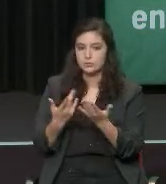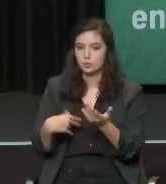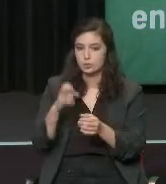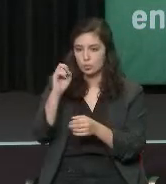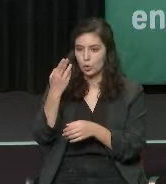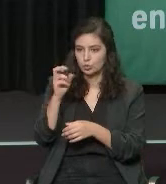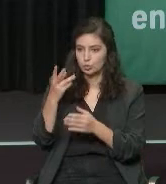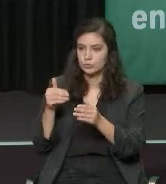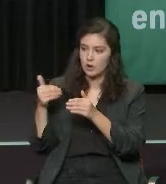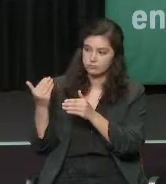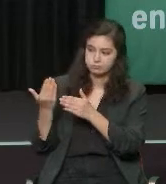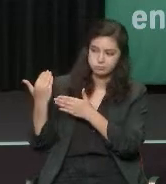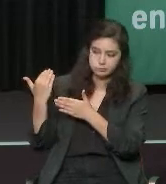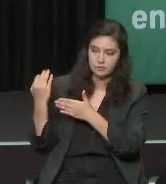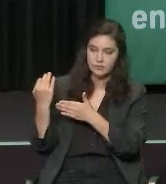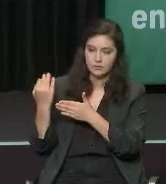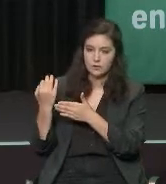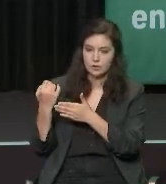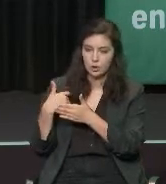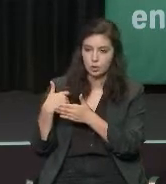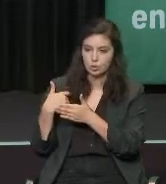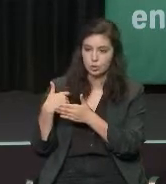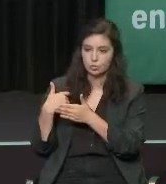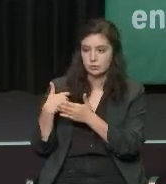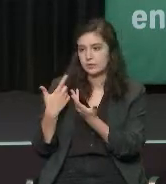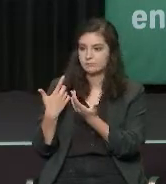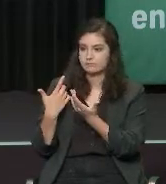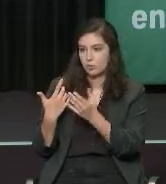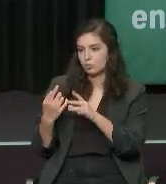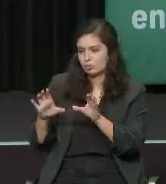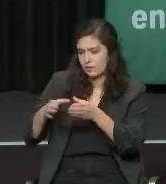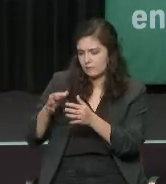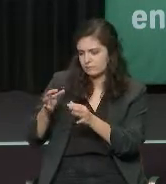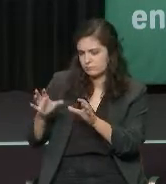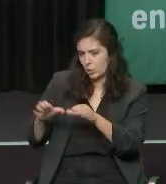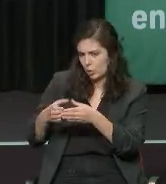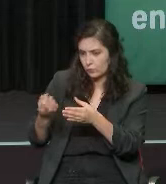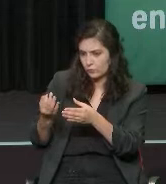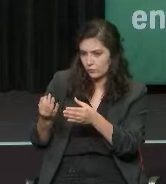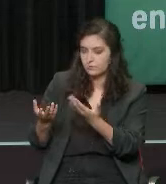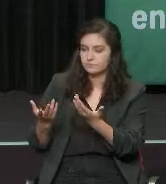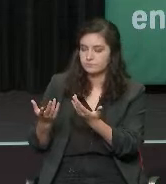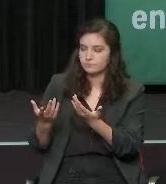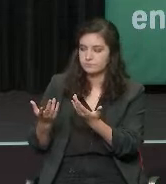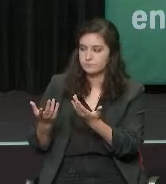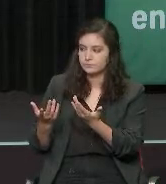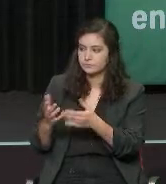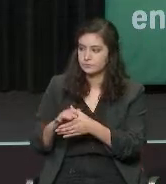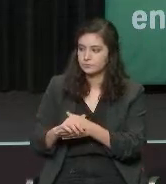proposta em outubro passado no Dubai, num evento da AEC. Foi